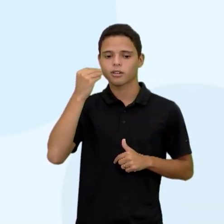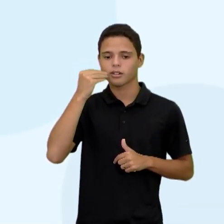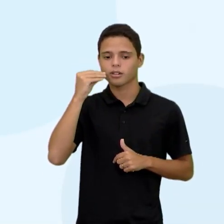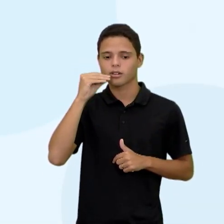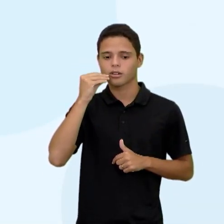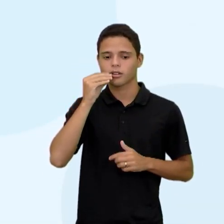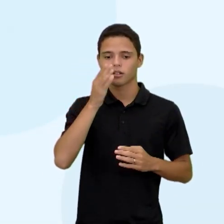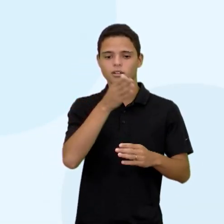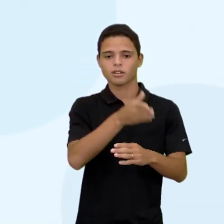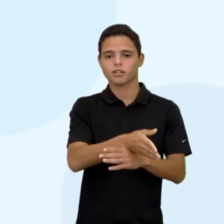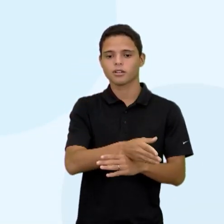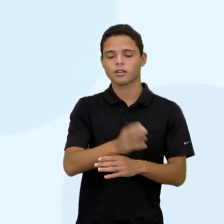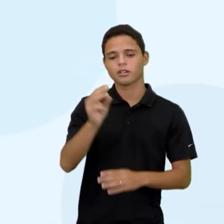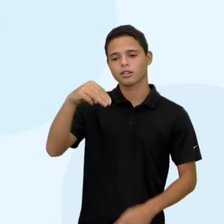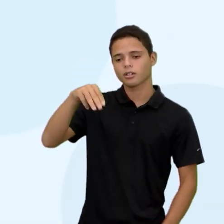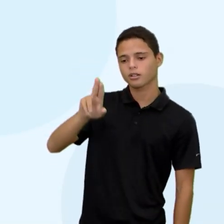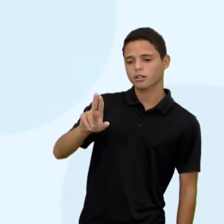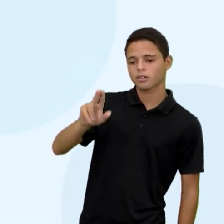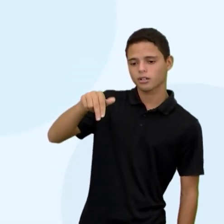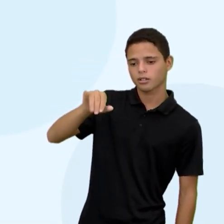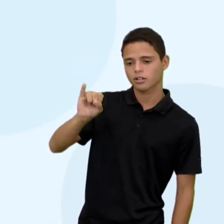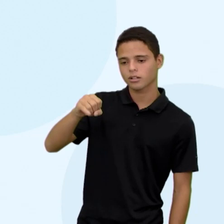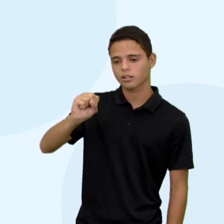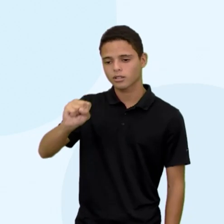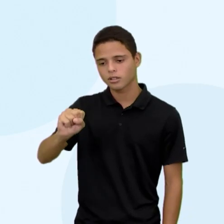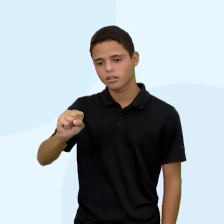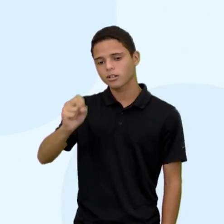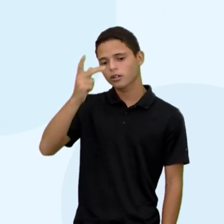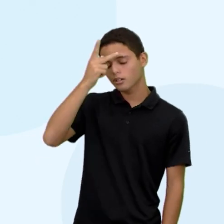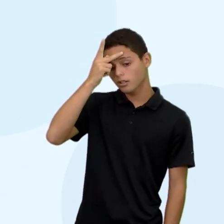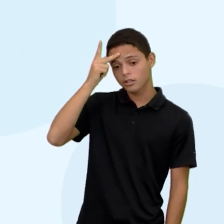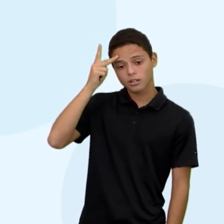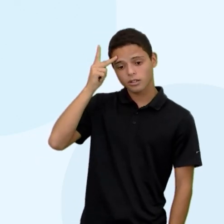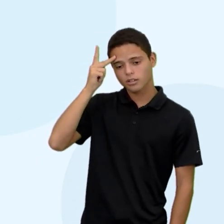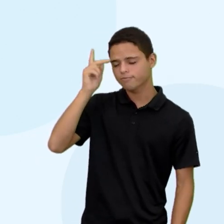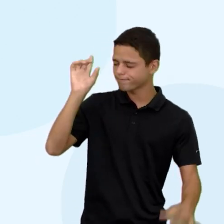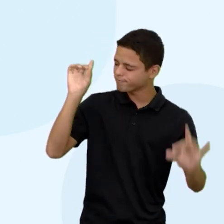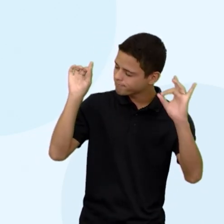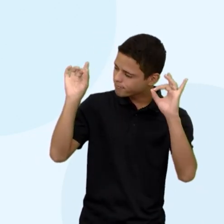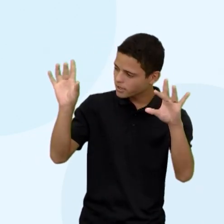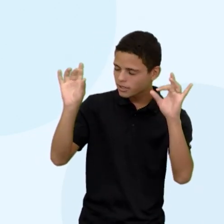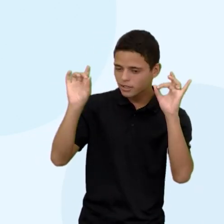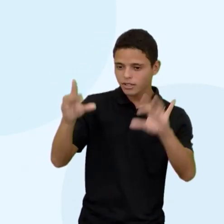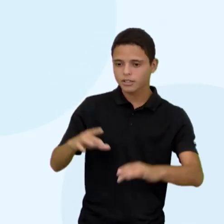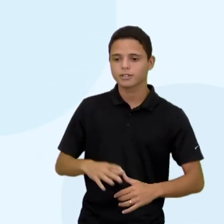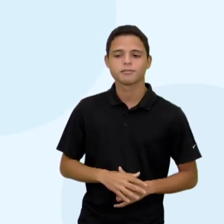time maravilhoso, é um time assim, de pessoas realmente